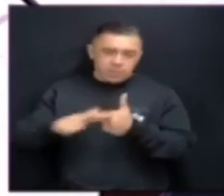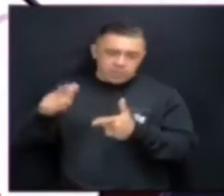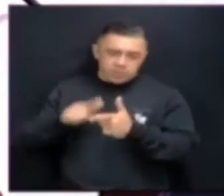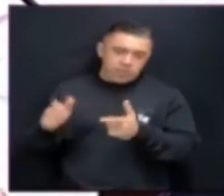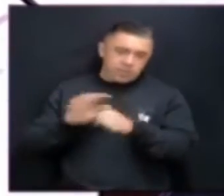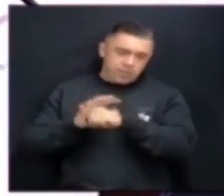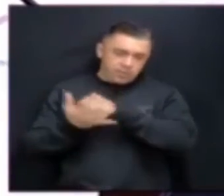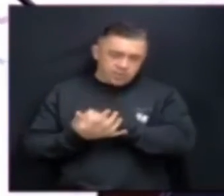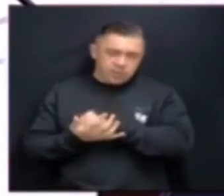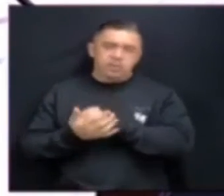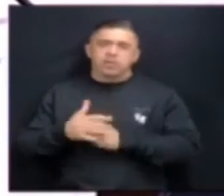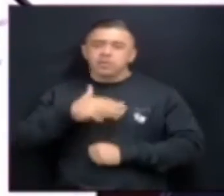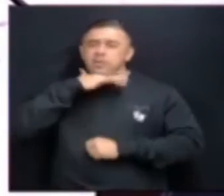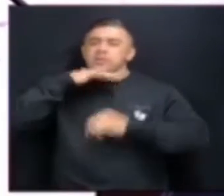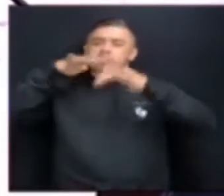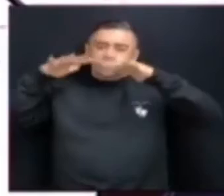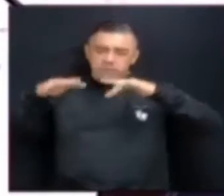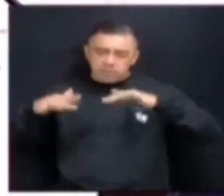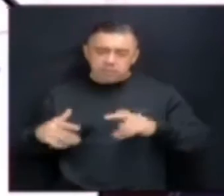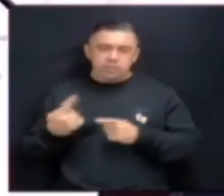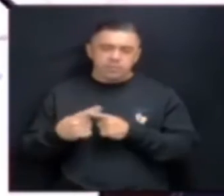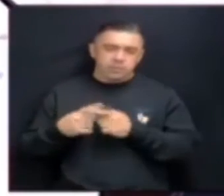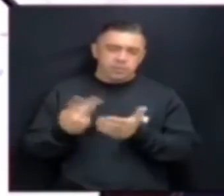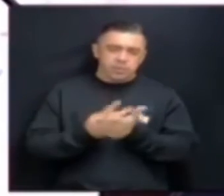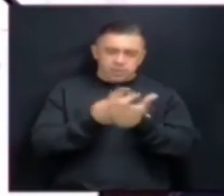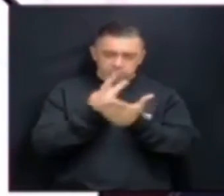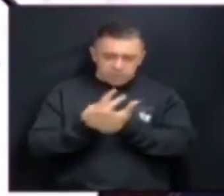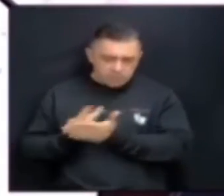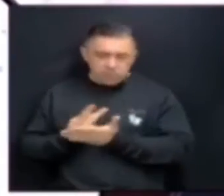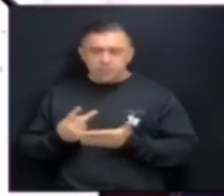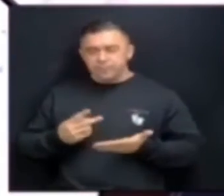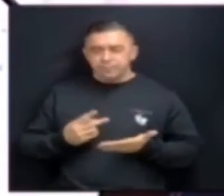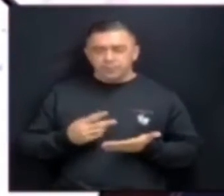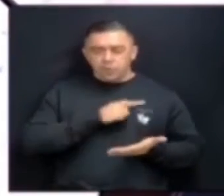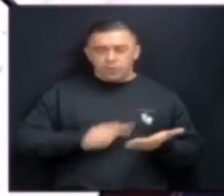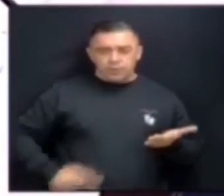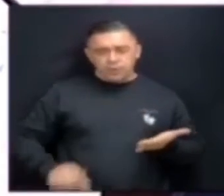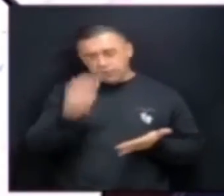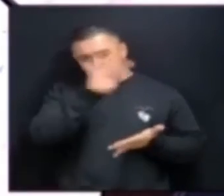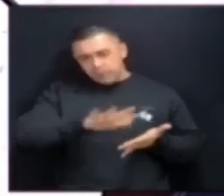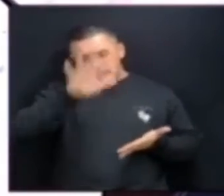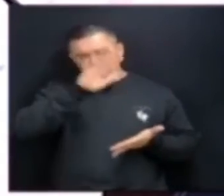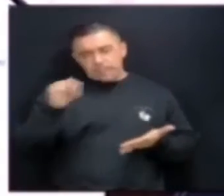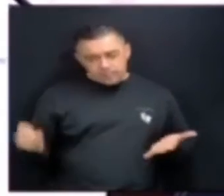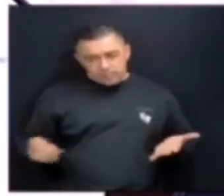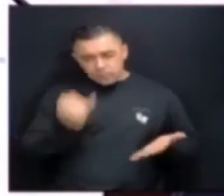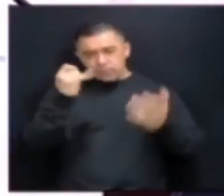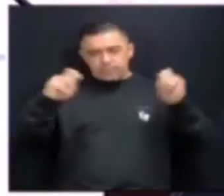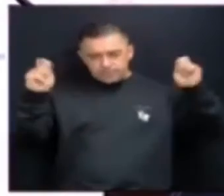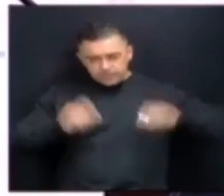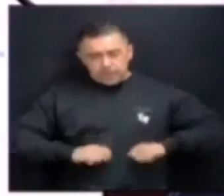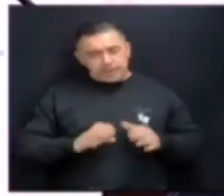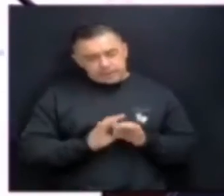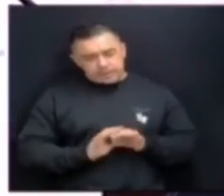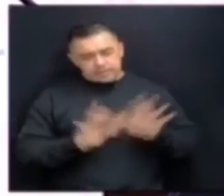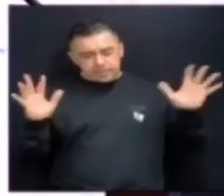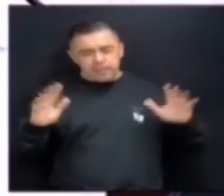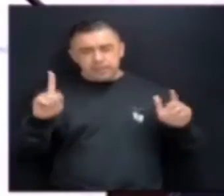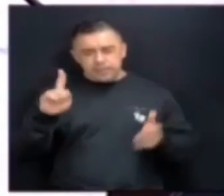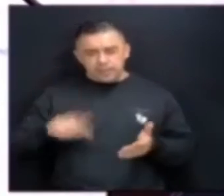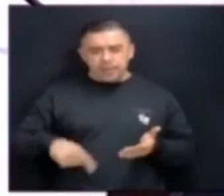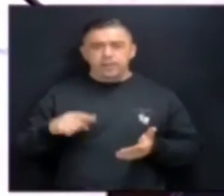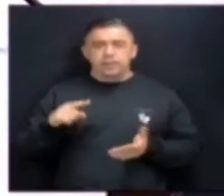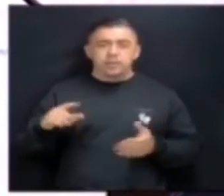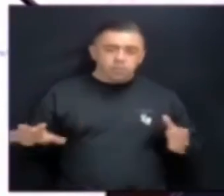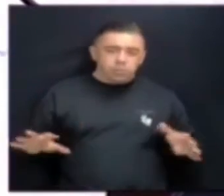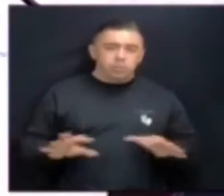público EA crise econômica aprofundada pelas decisões equivocadas do governo federal eu acredito que é importante possibilitar a concessão do